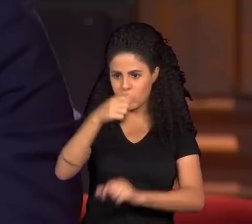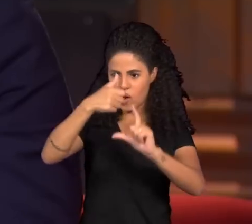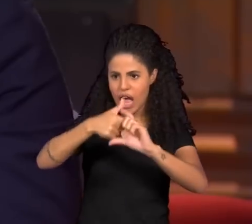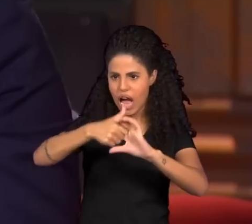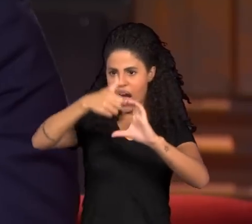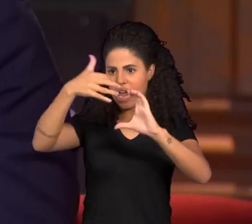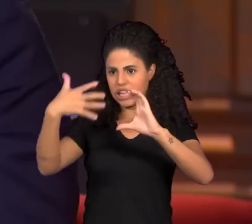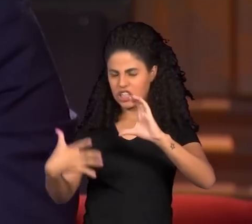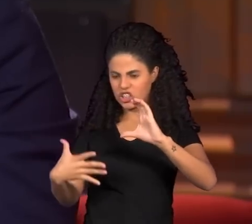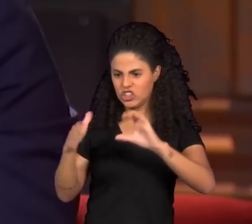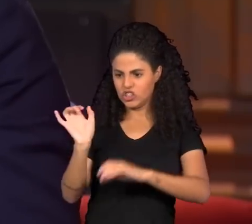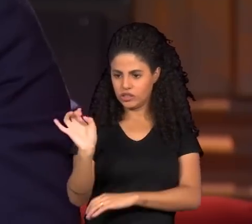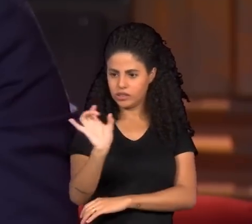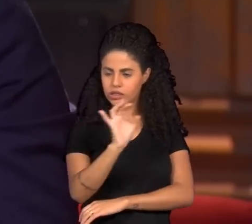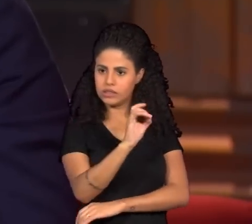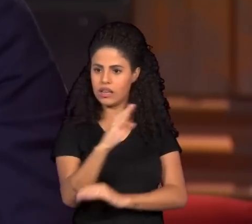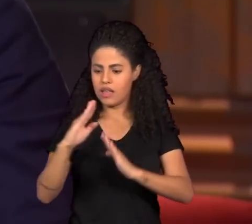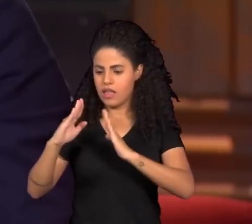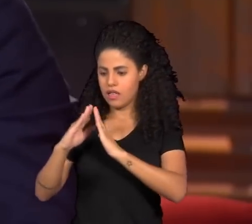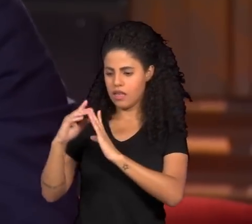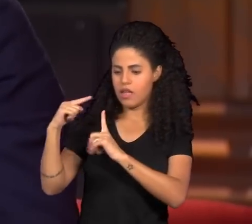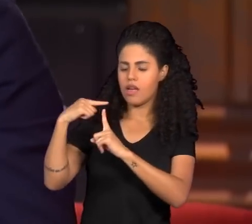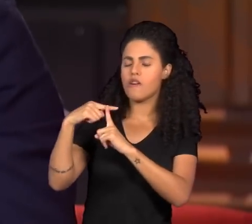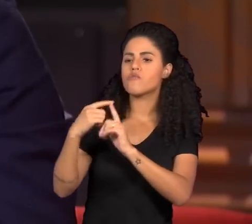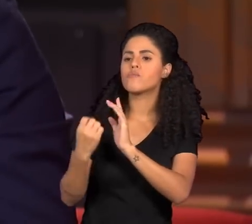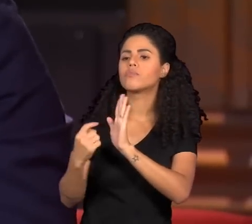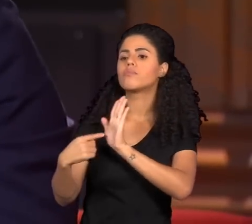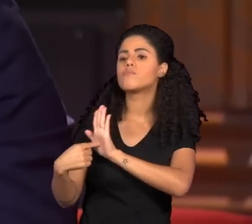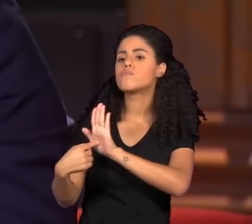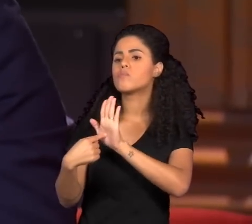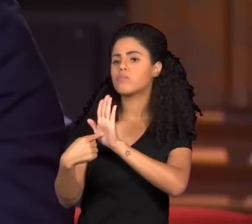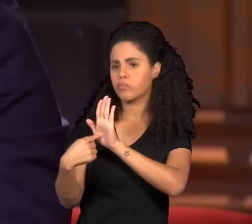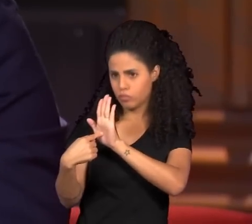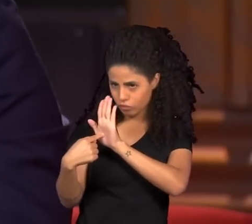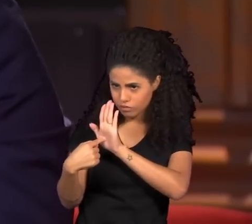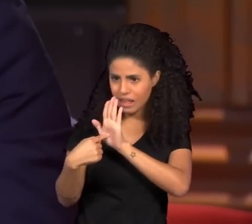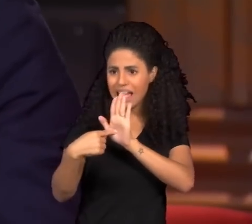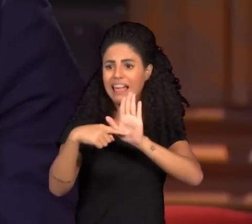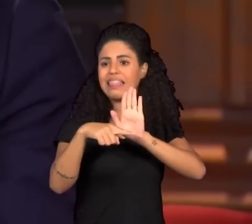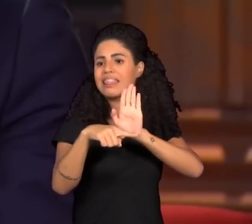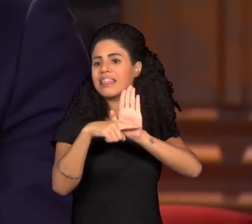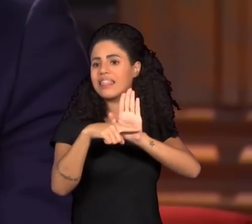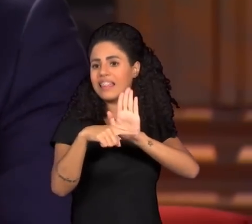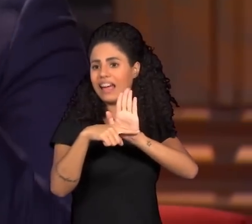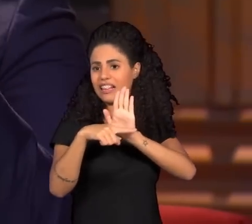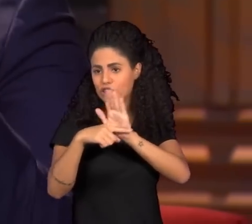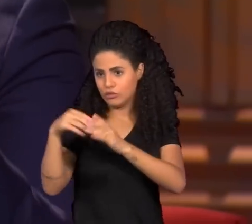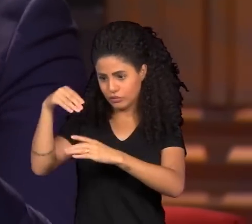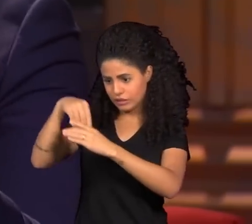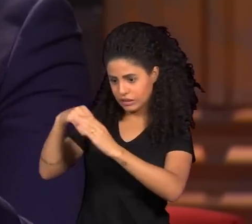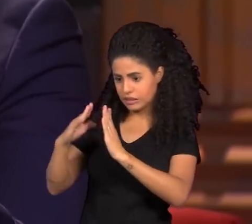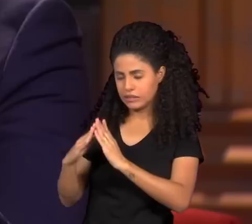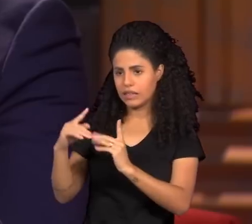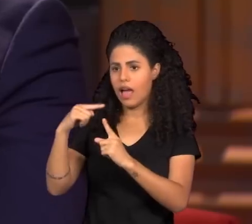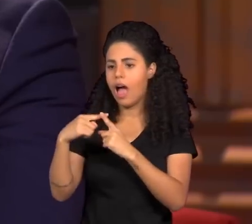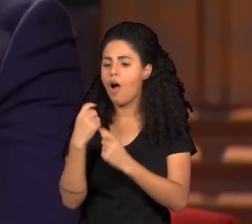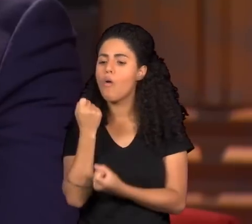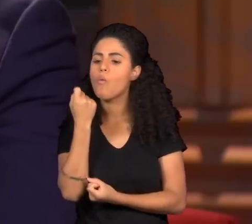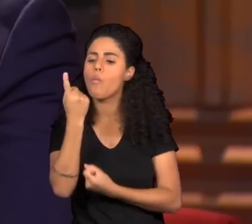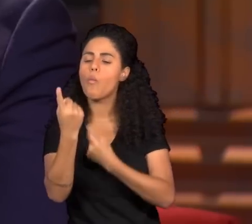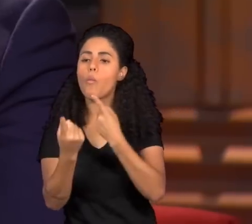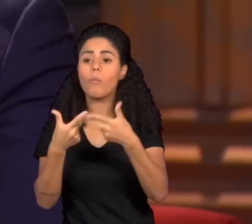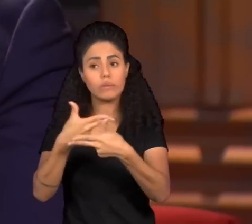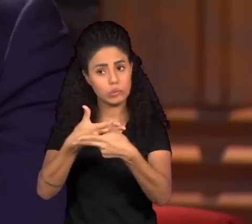tantas feridas da igreja, se evidenciou tanto negativo de casos isolados da